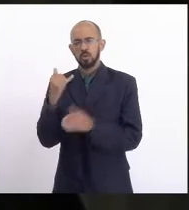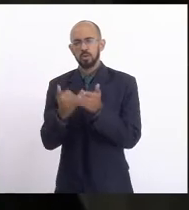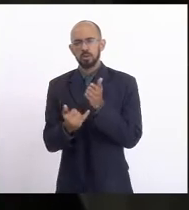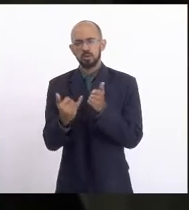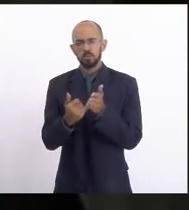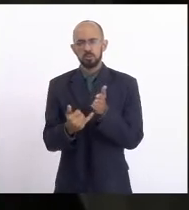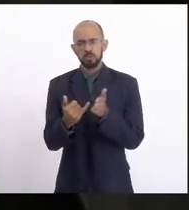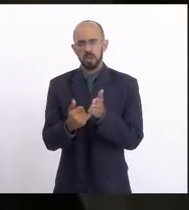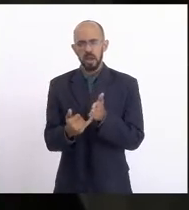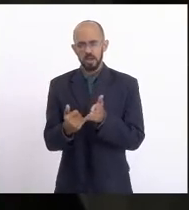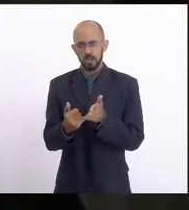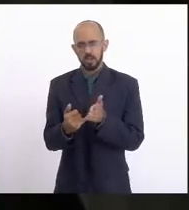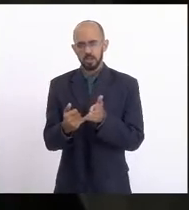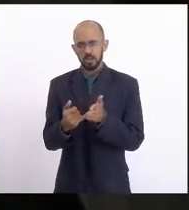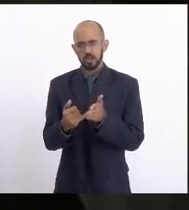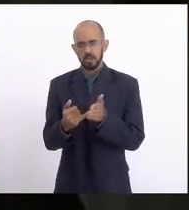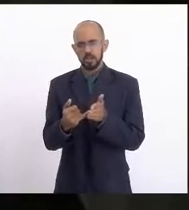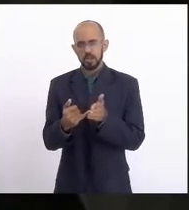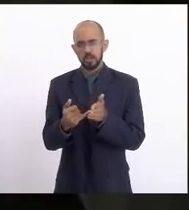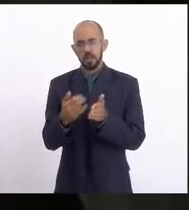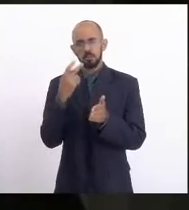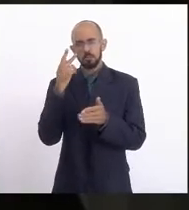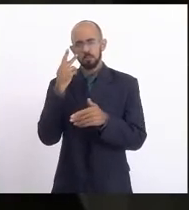das empresas que produzem